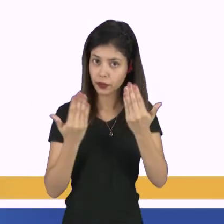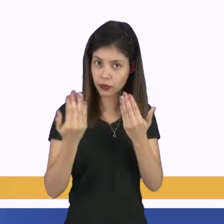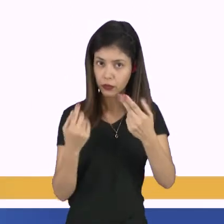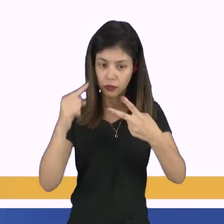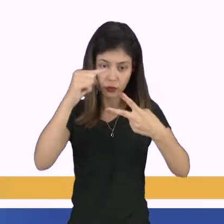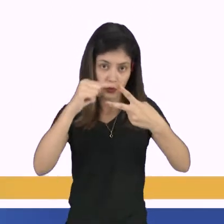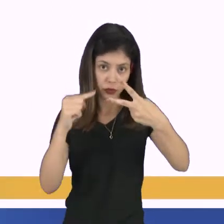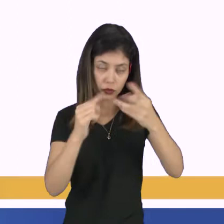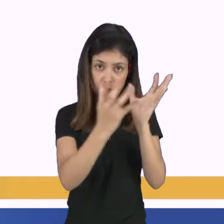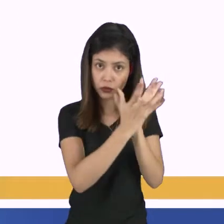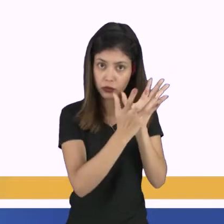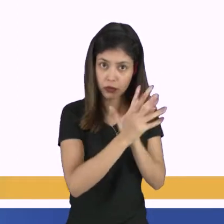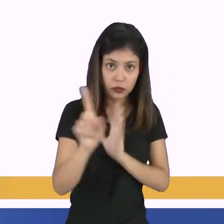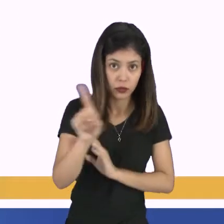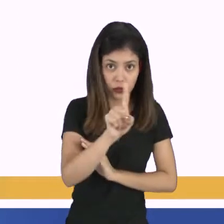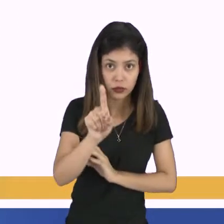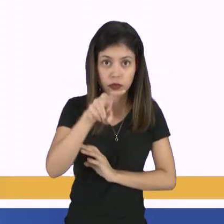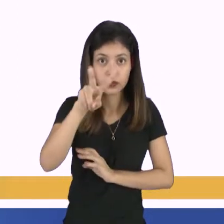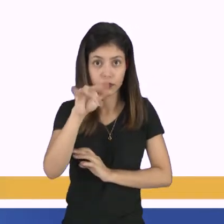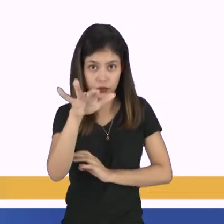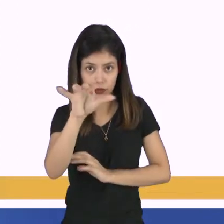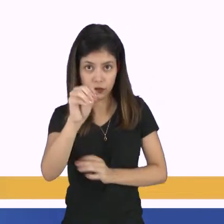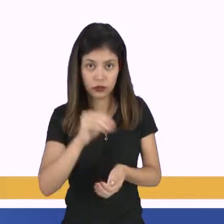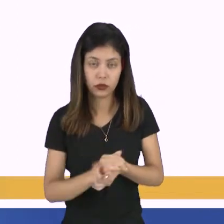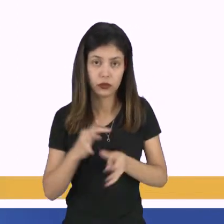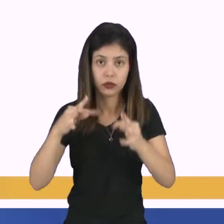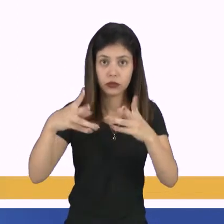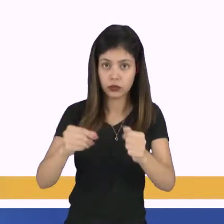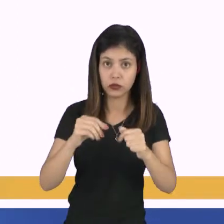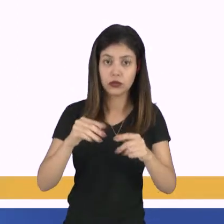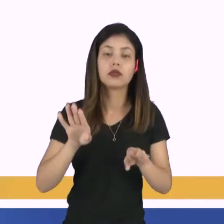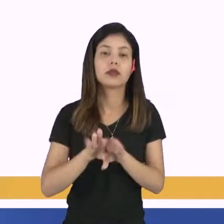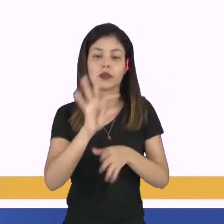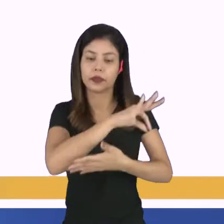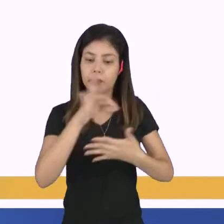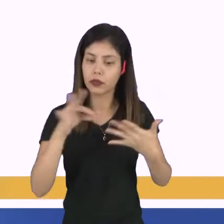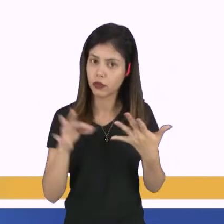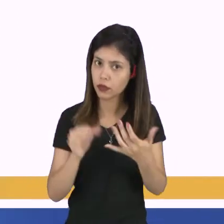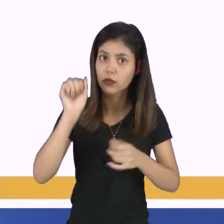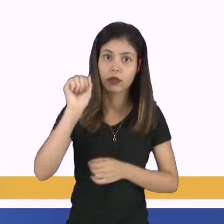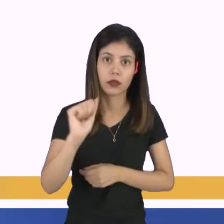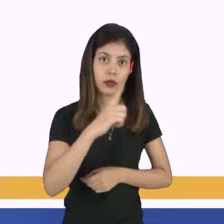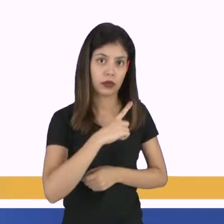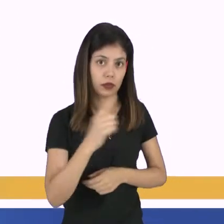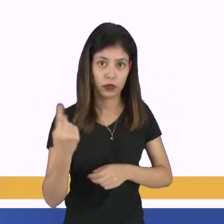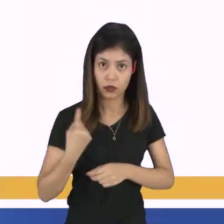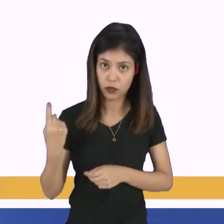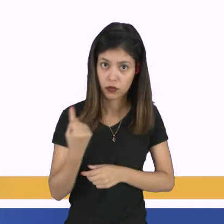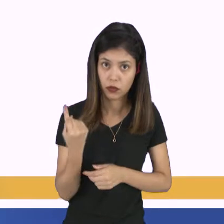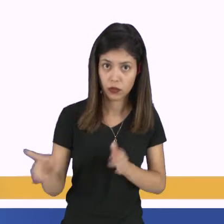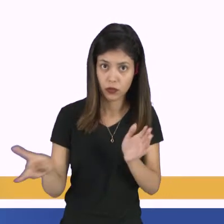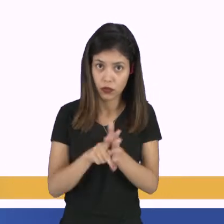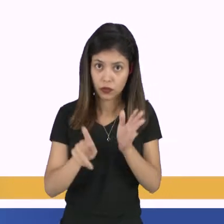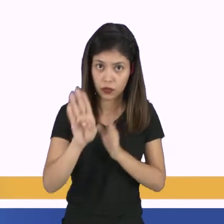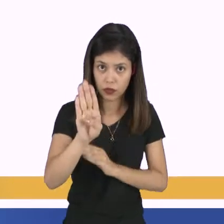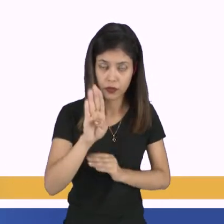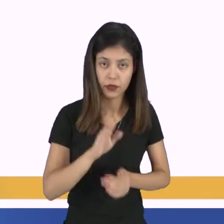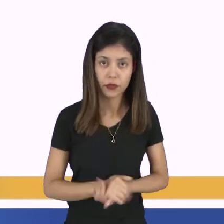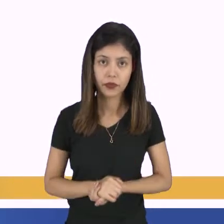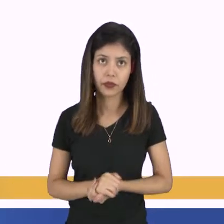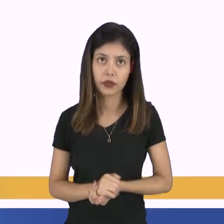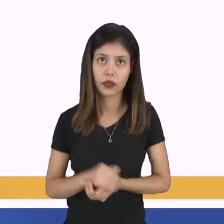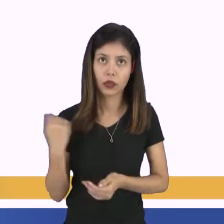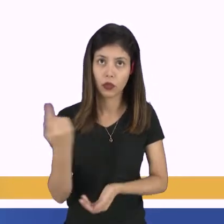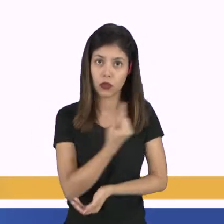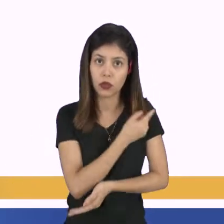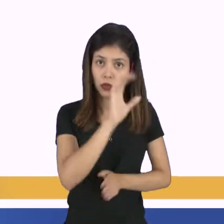dois conjuntos não vazios A e B, tal que para todo elemento de A existe um único elemento correspondente em B. Para o